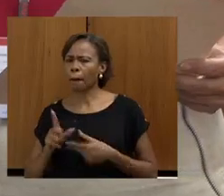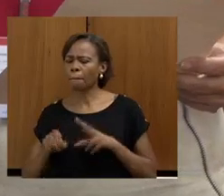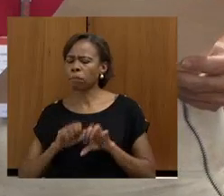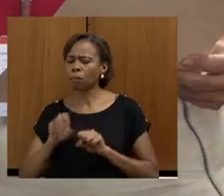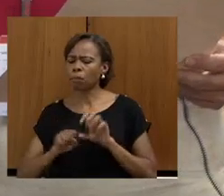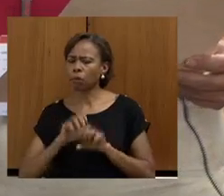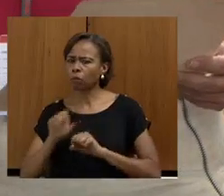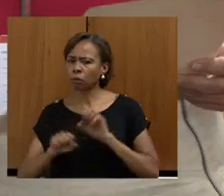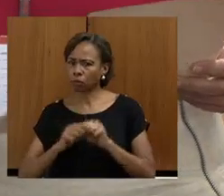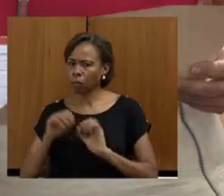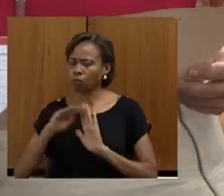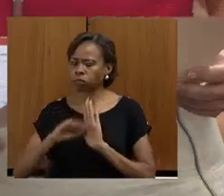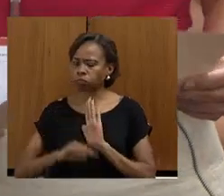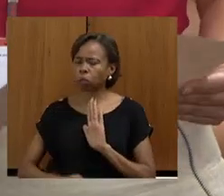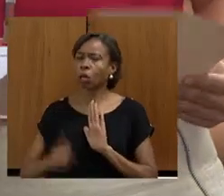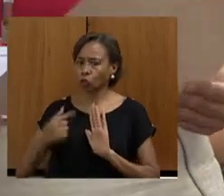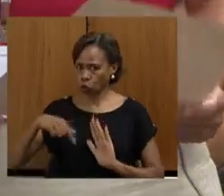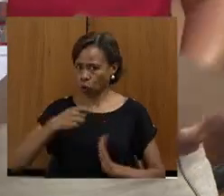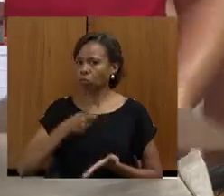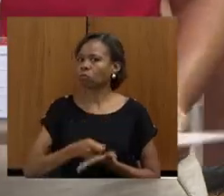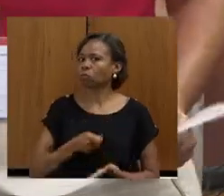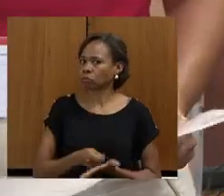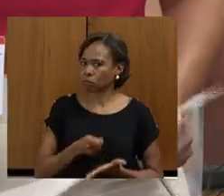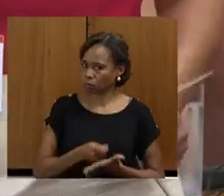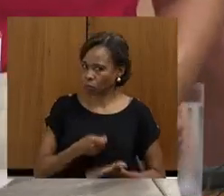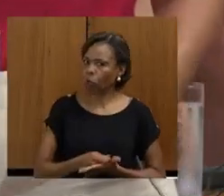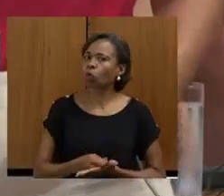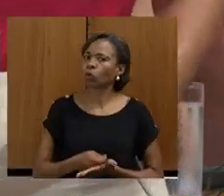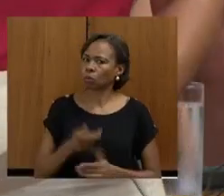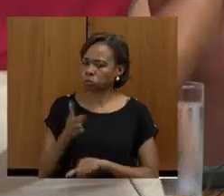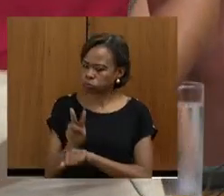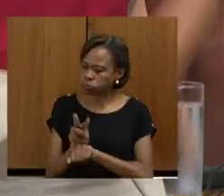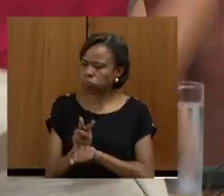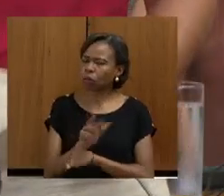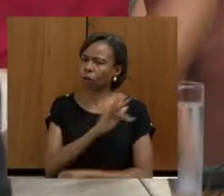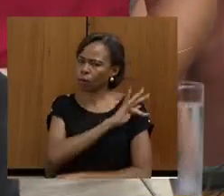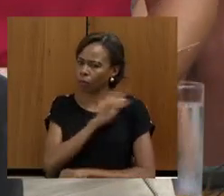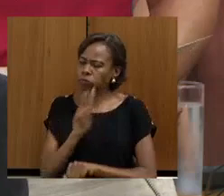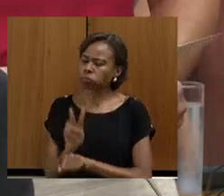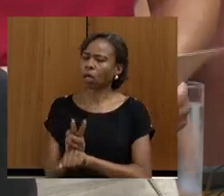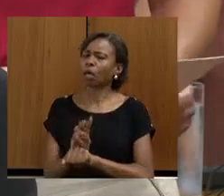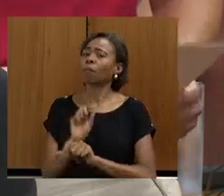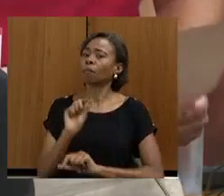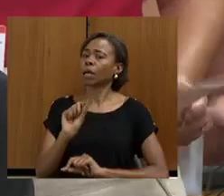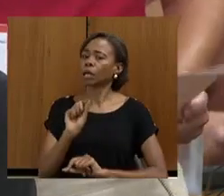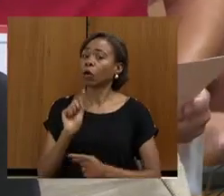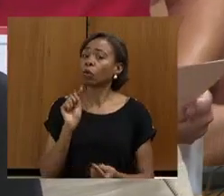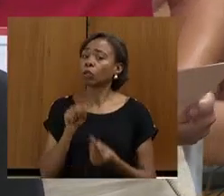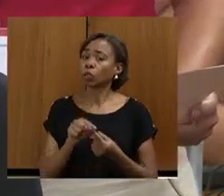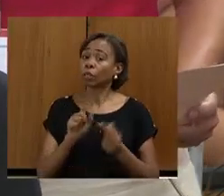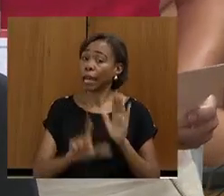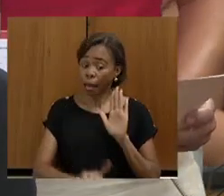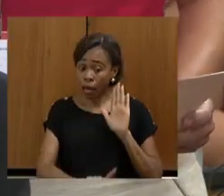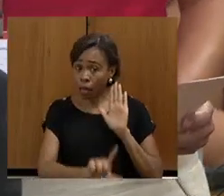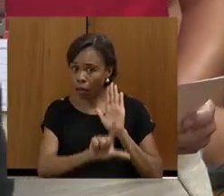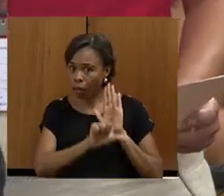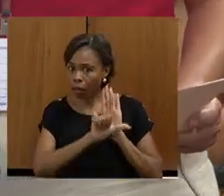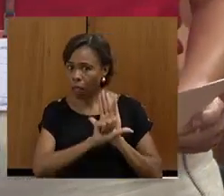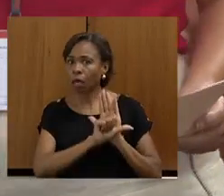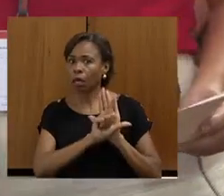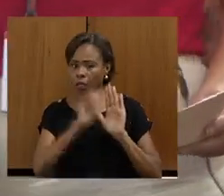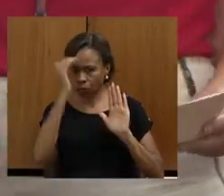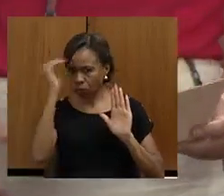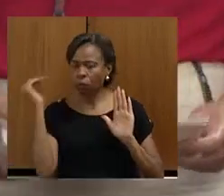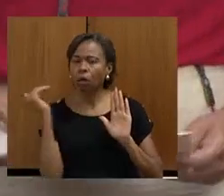processo, nós vamos ser duros aqui nessa fiscalização para que a lei, a lei que a gente defende tanto, da